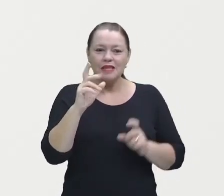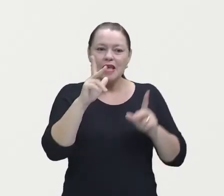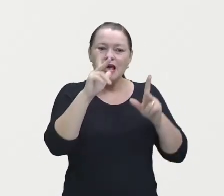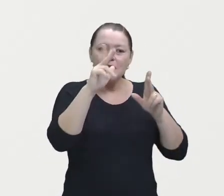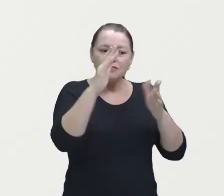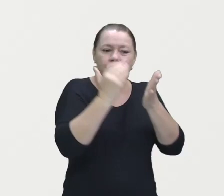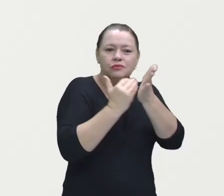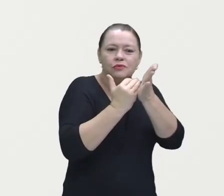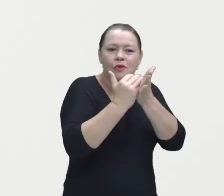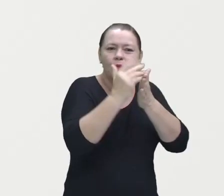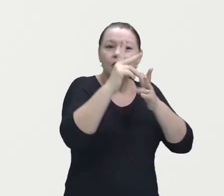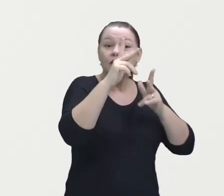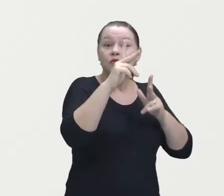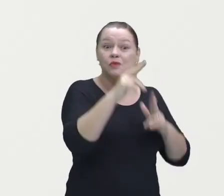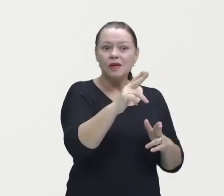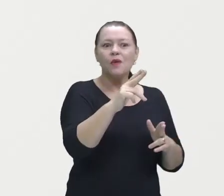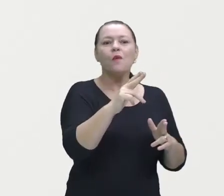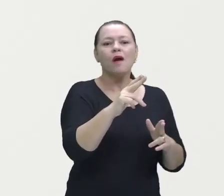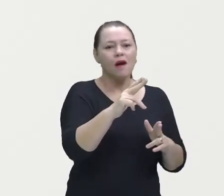Injeção,